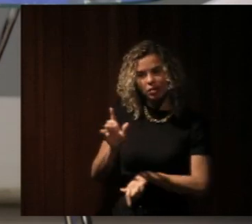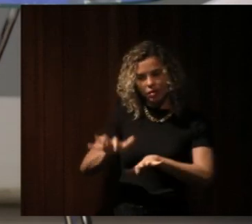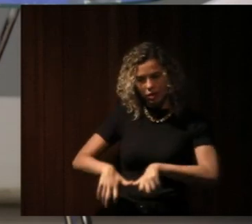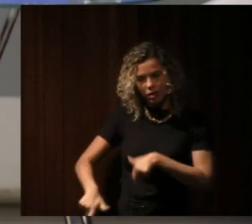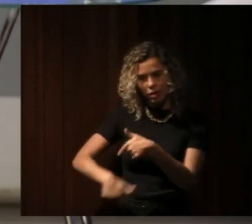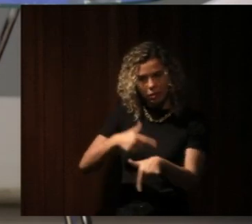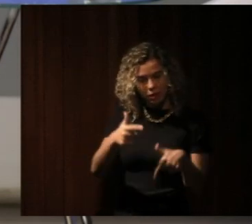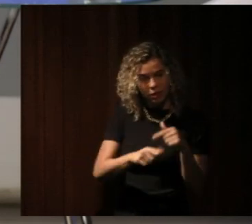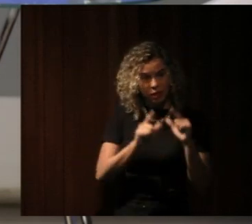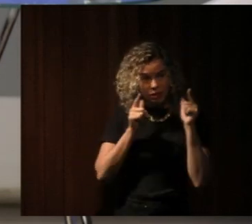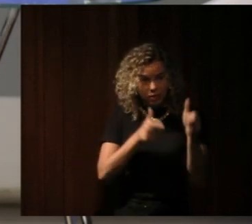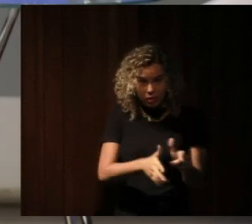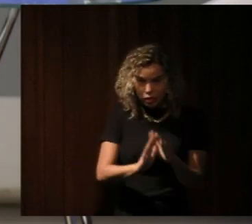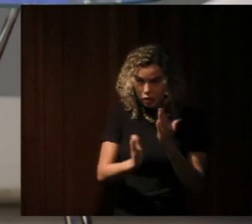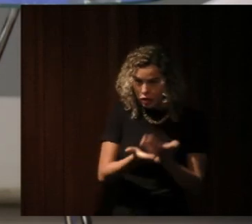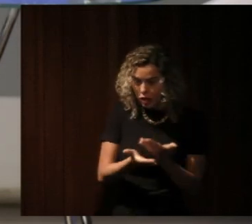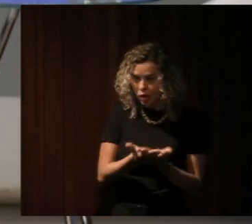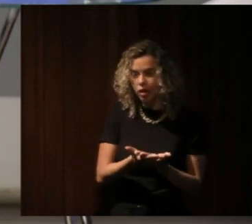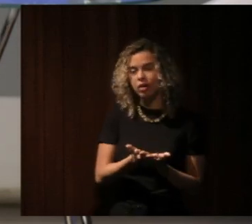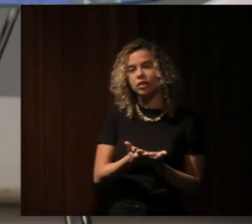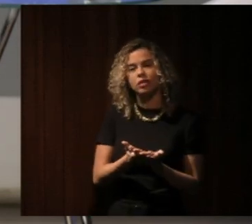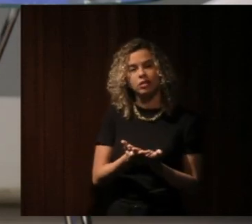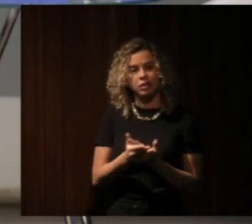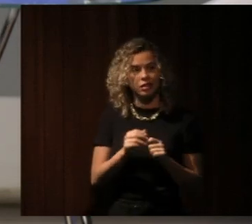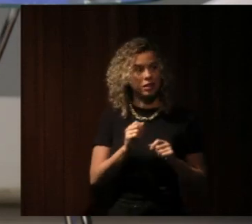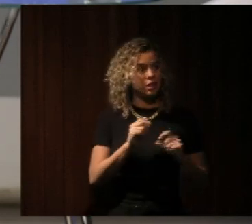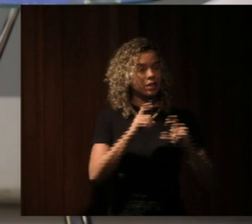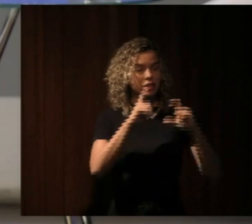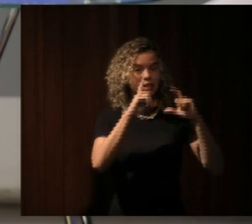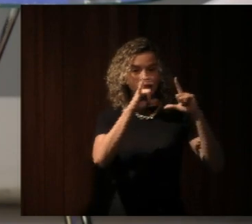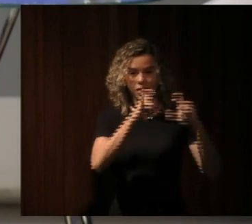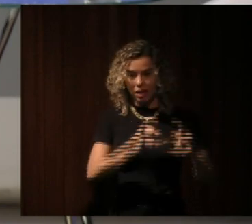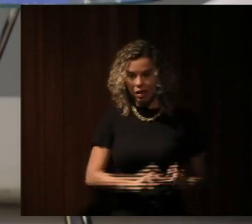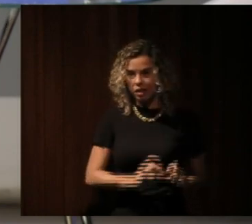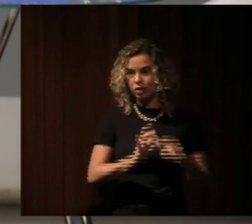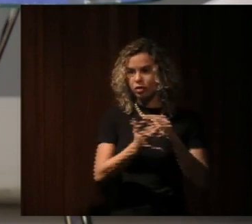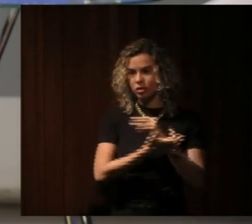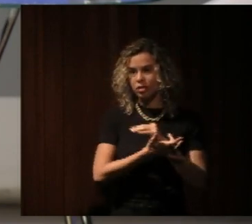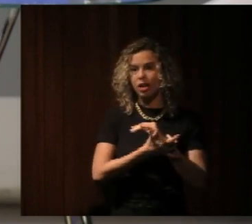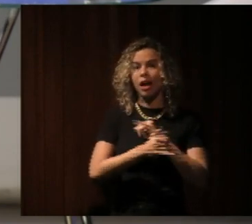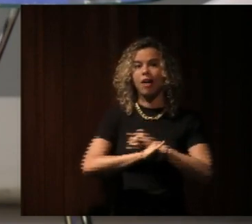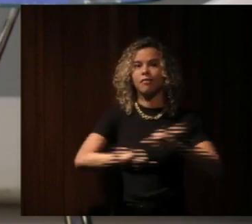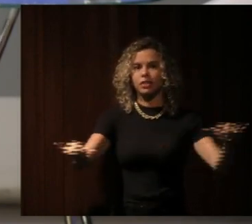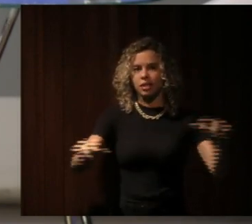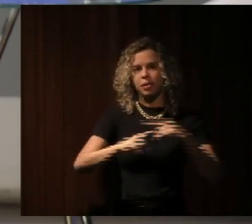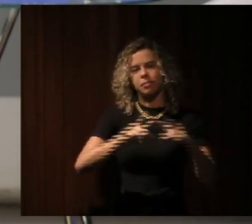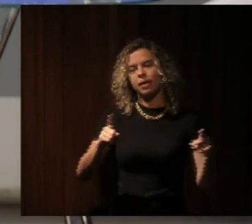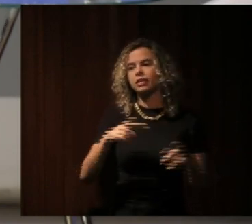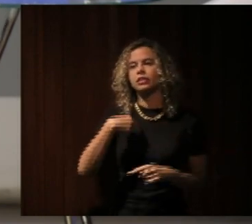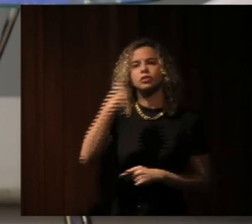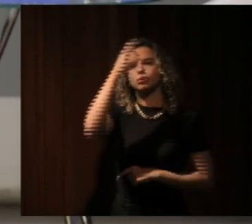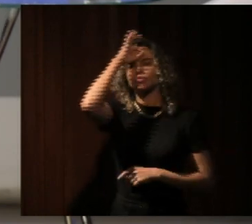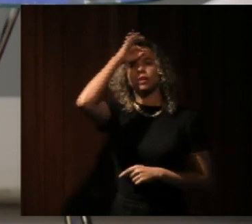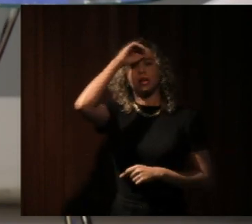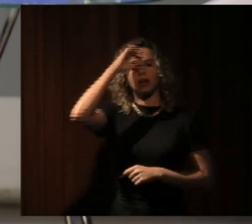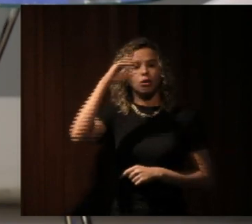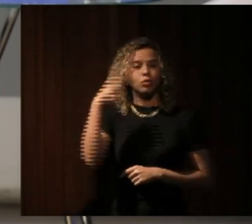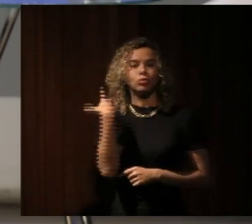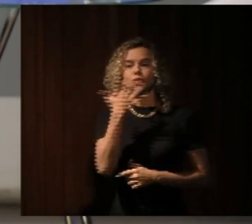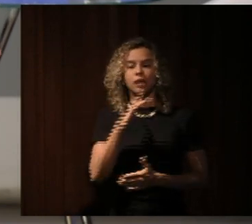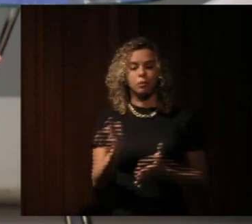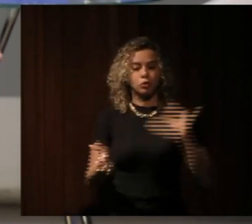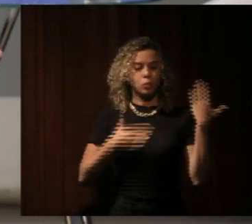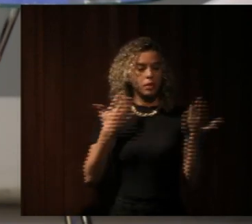ataque em escola embora eles avisem nas redes muitas vezes a gente não tem a menor ideia de quando vai acontecer né acontece a gente é pego de surpresa não